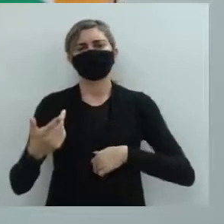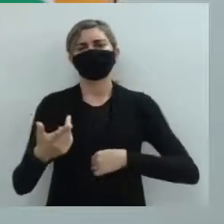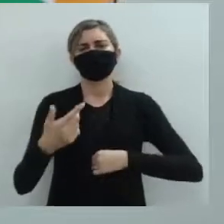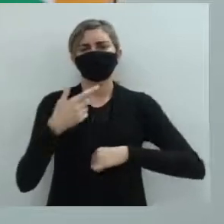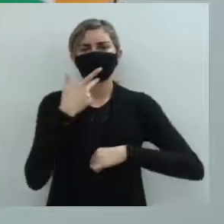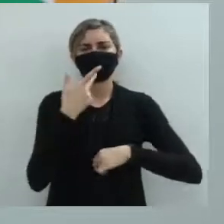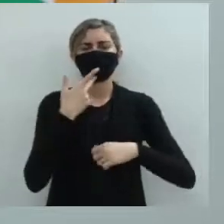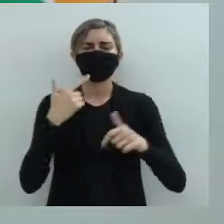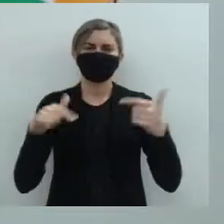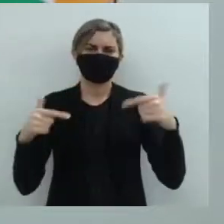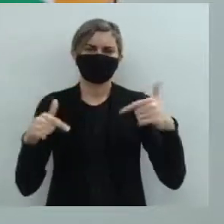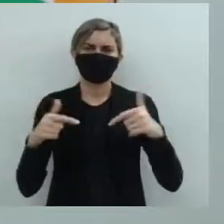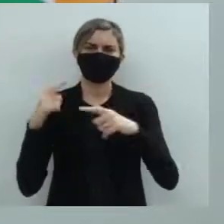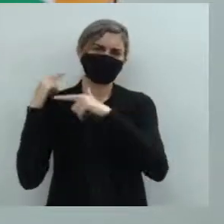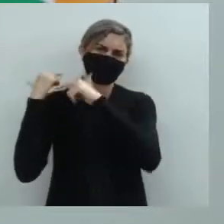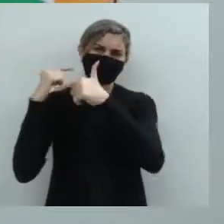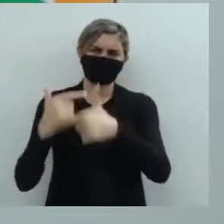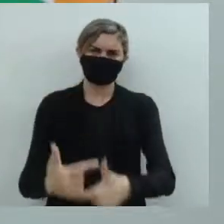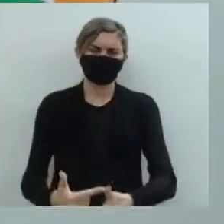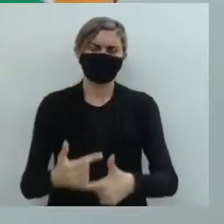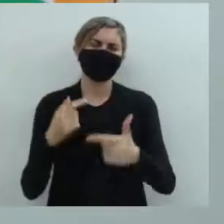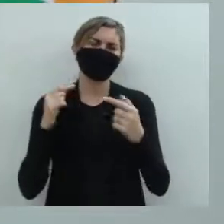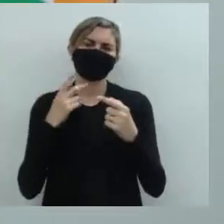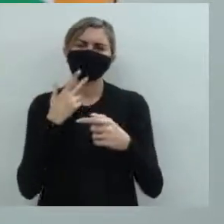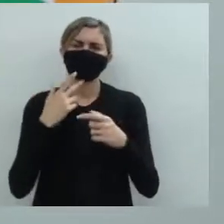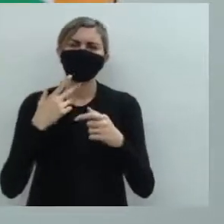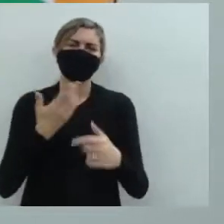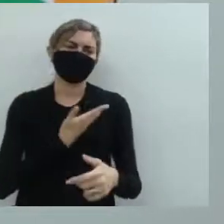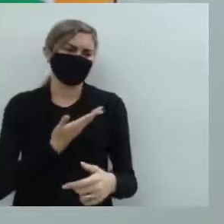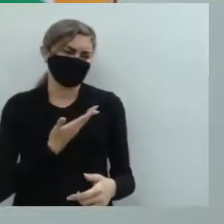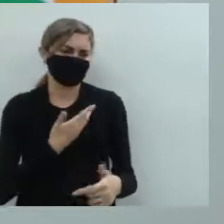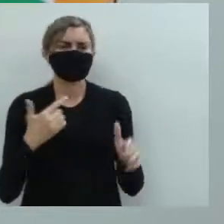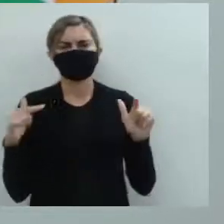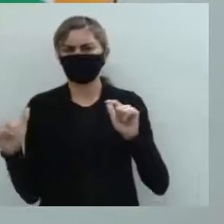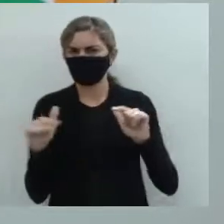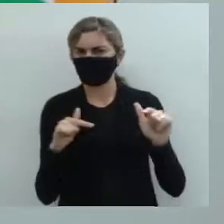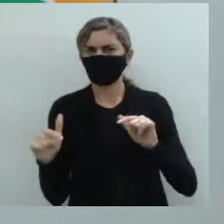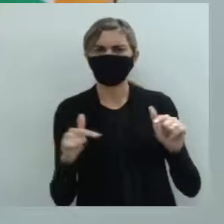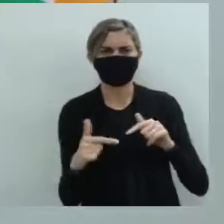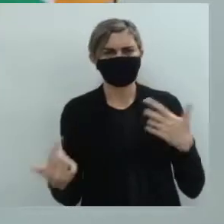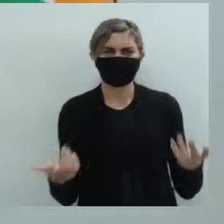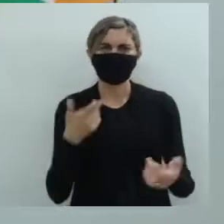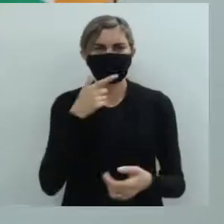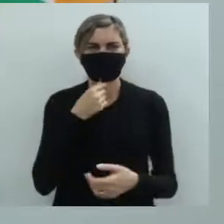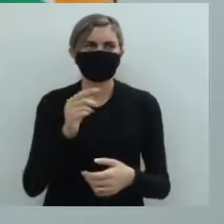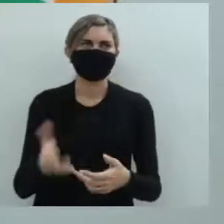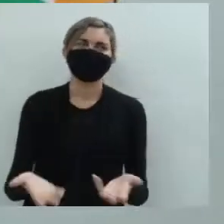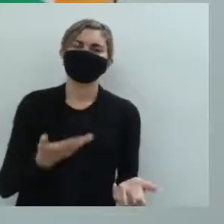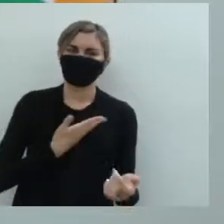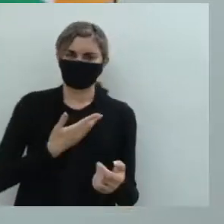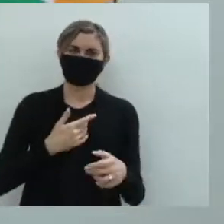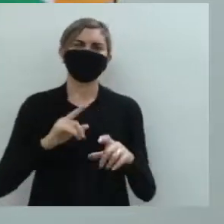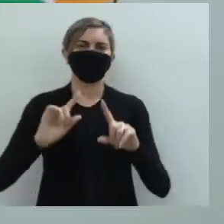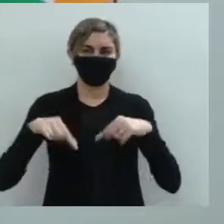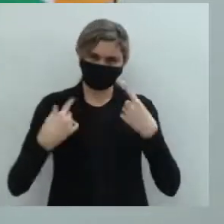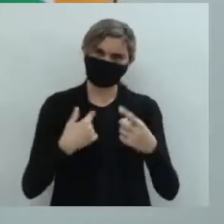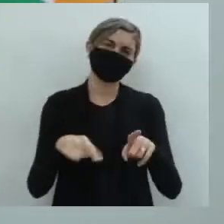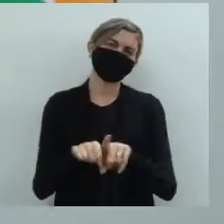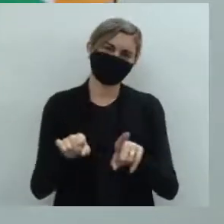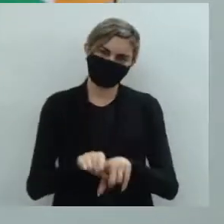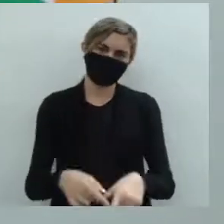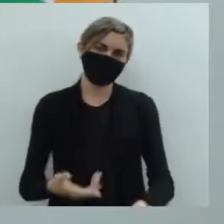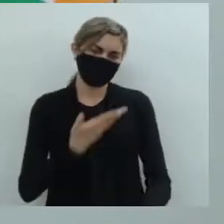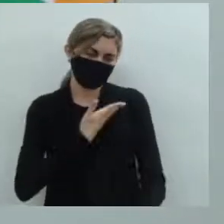gente fala do trabalho tradicional, né, quando a gente se relaciona, nós temos amigos e amigas de trabalho, tem inimigo também, né, inimiga de trabalho. Mas de maneira geral,